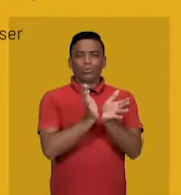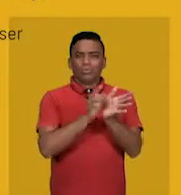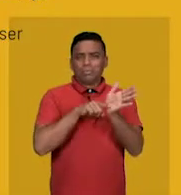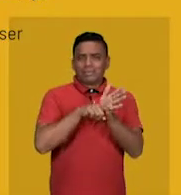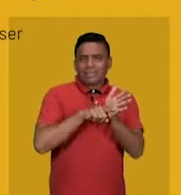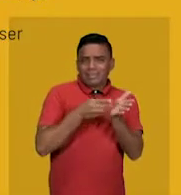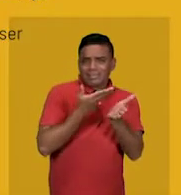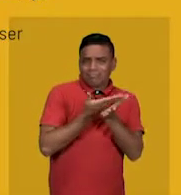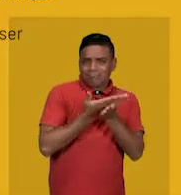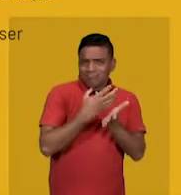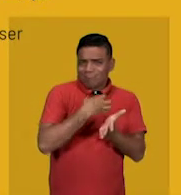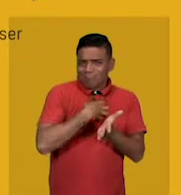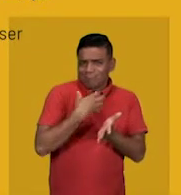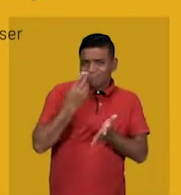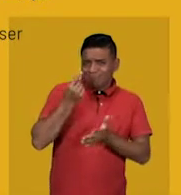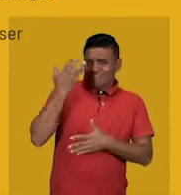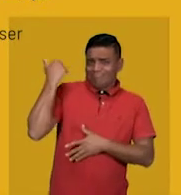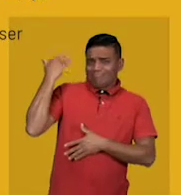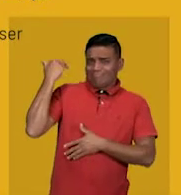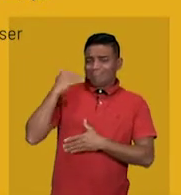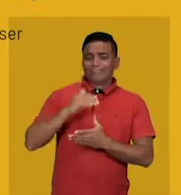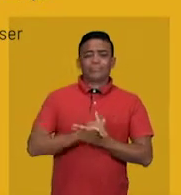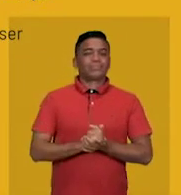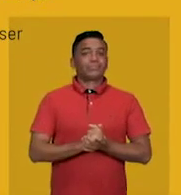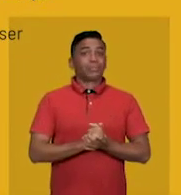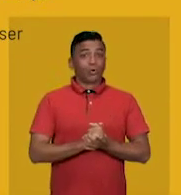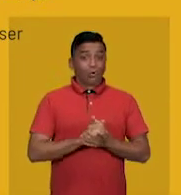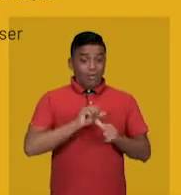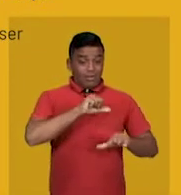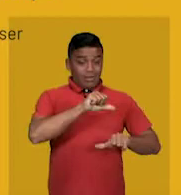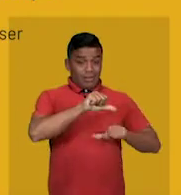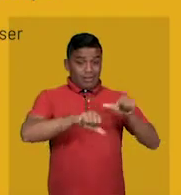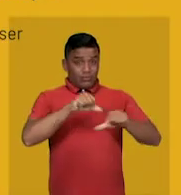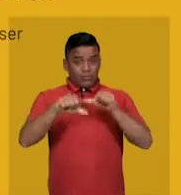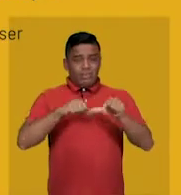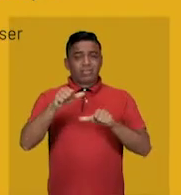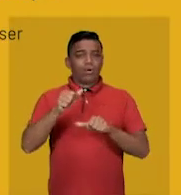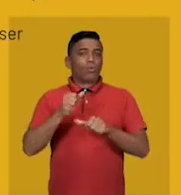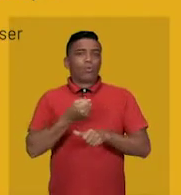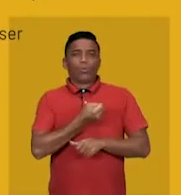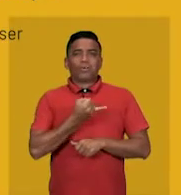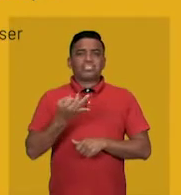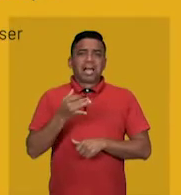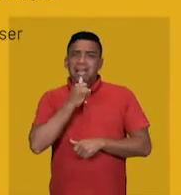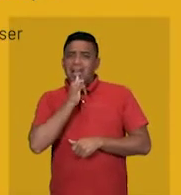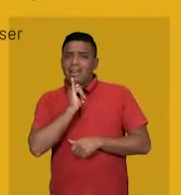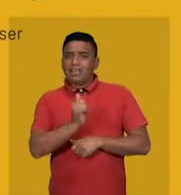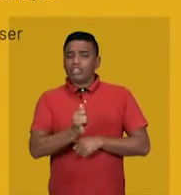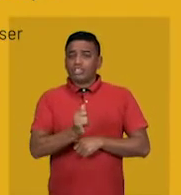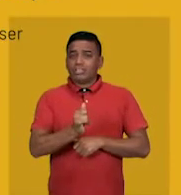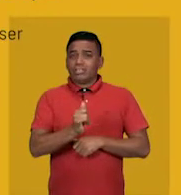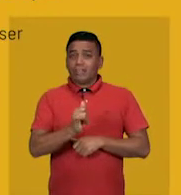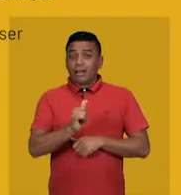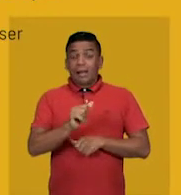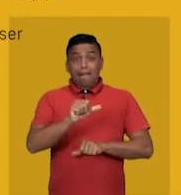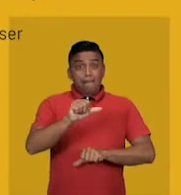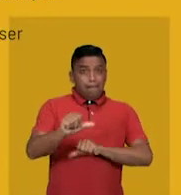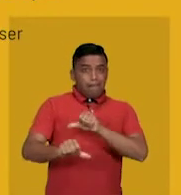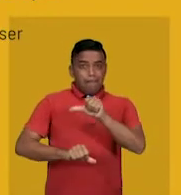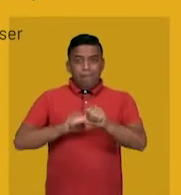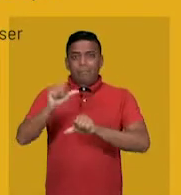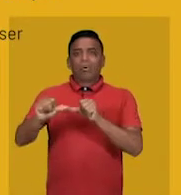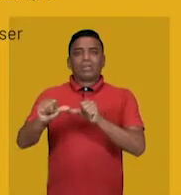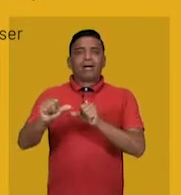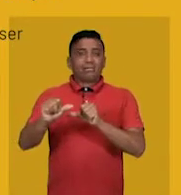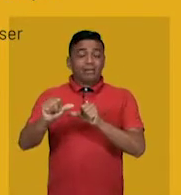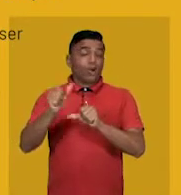época? Que se a gente conseguisse numa transformação pegar uma certa quantidade de energia e transformar essa quantidade de